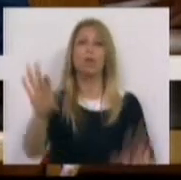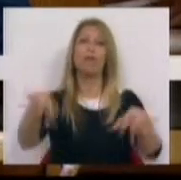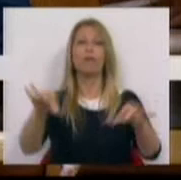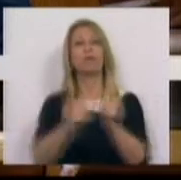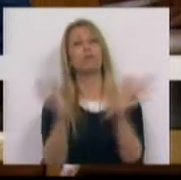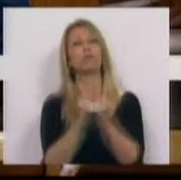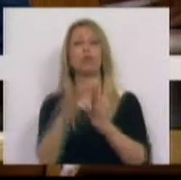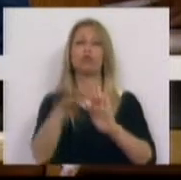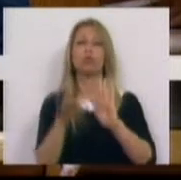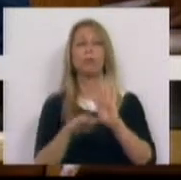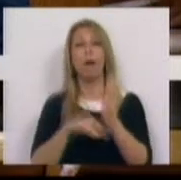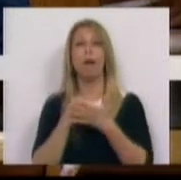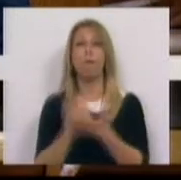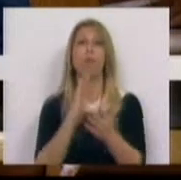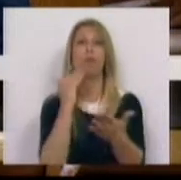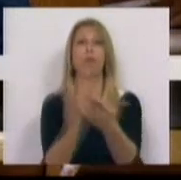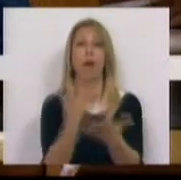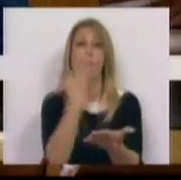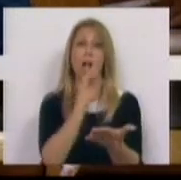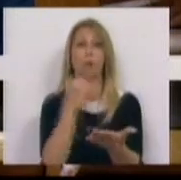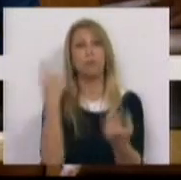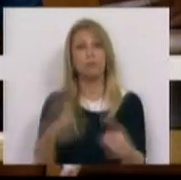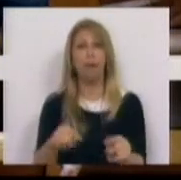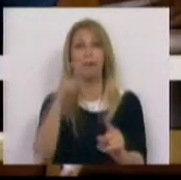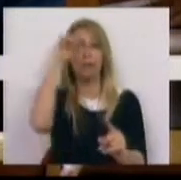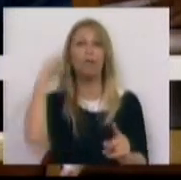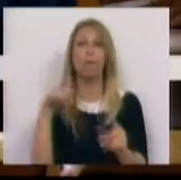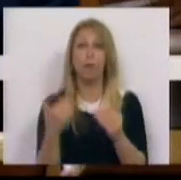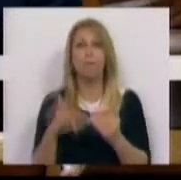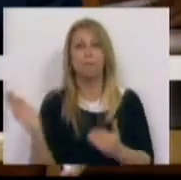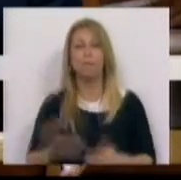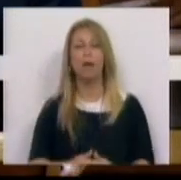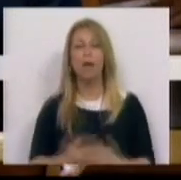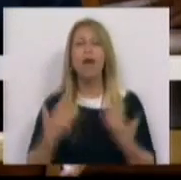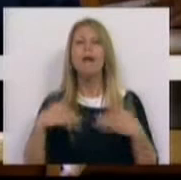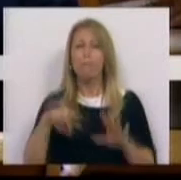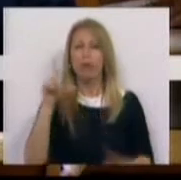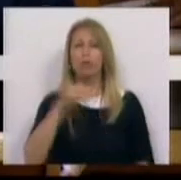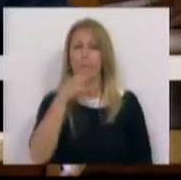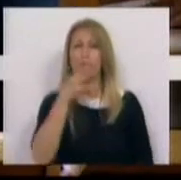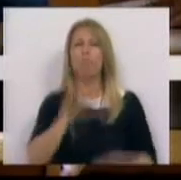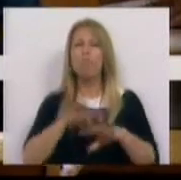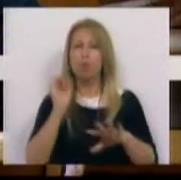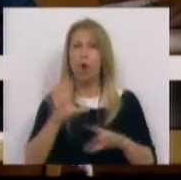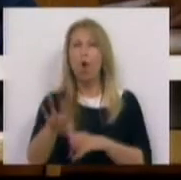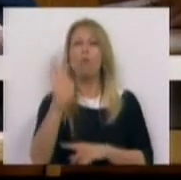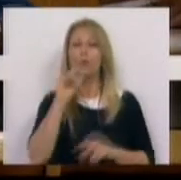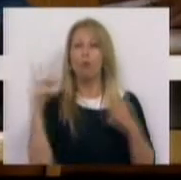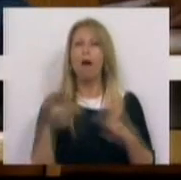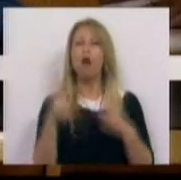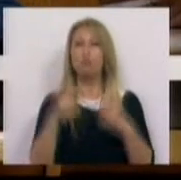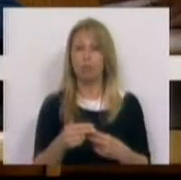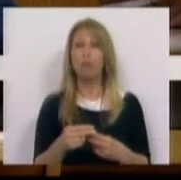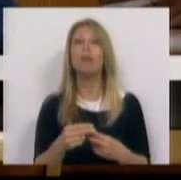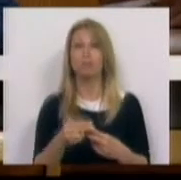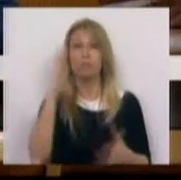que davam apoio aos alunos com maiores dificuldades. Mas também se explicam pelas opções de austeridade, cujos efeitos se